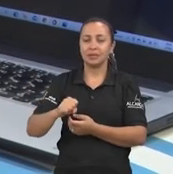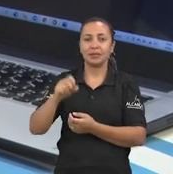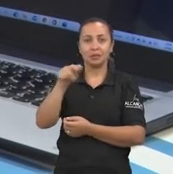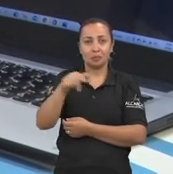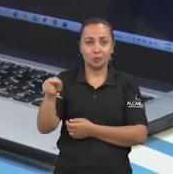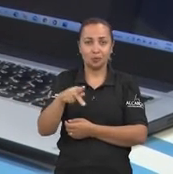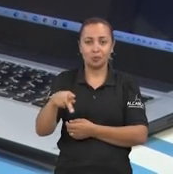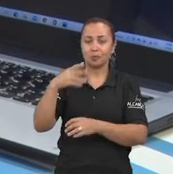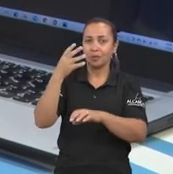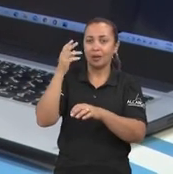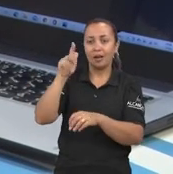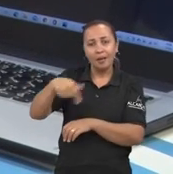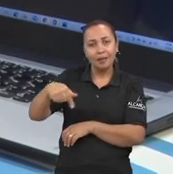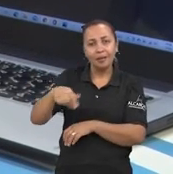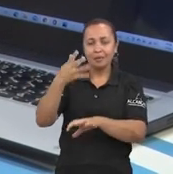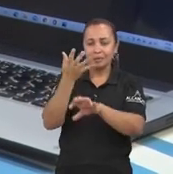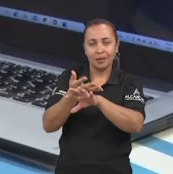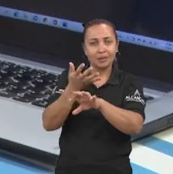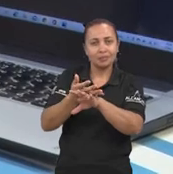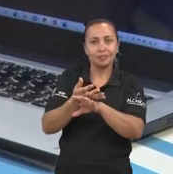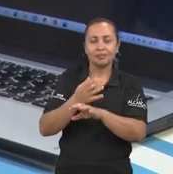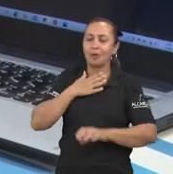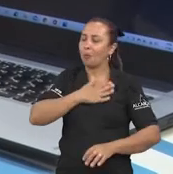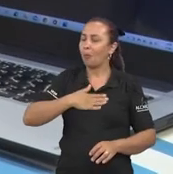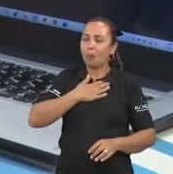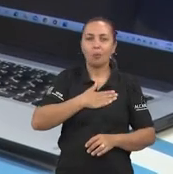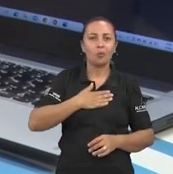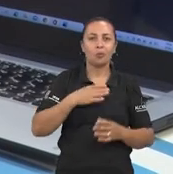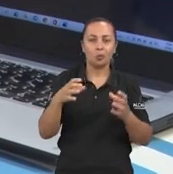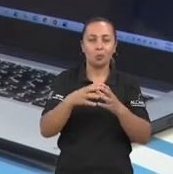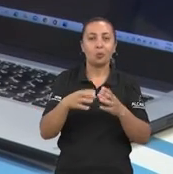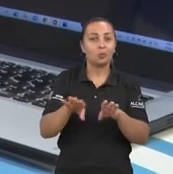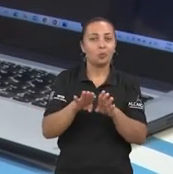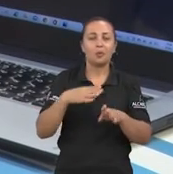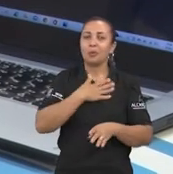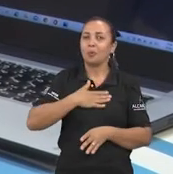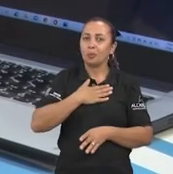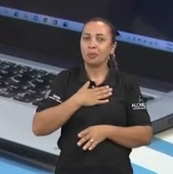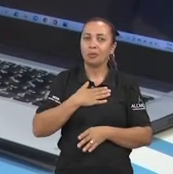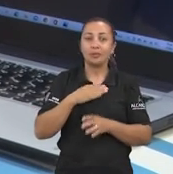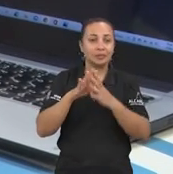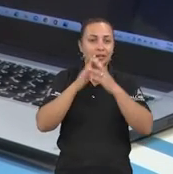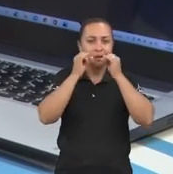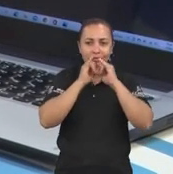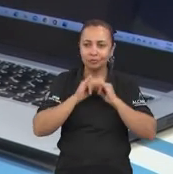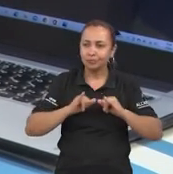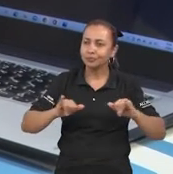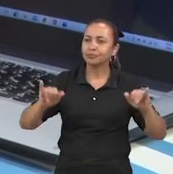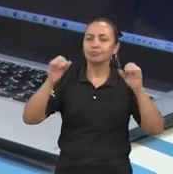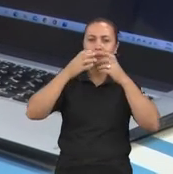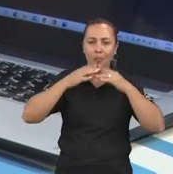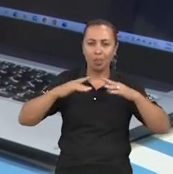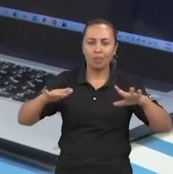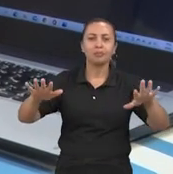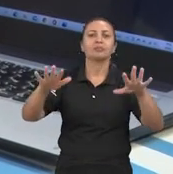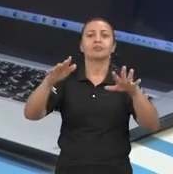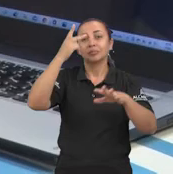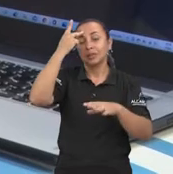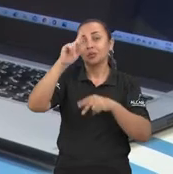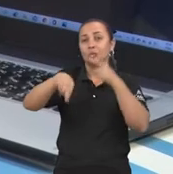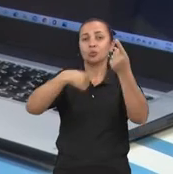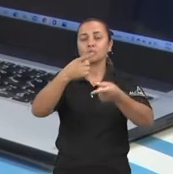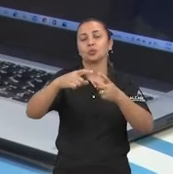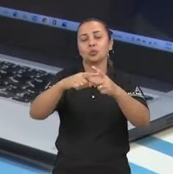para ela ela amou e ela ou as turmas dela também gostou e ela a ideia que ela disse-me isso para as próximas turmas